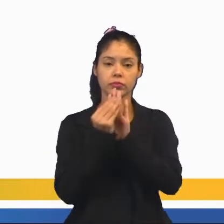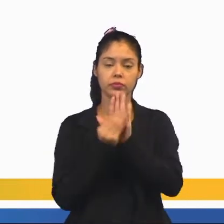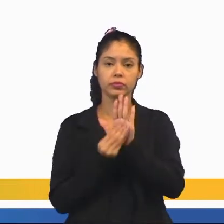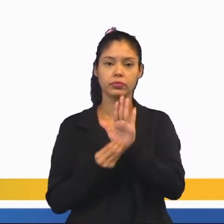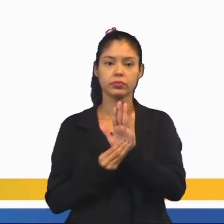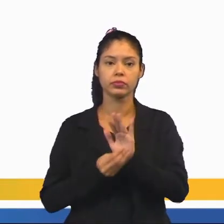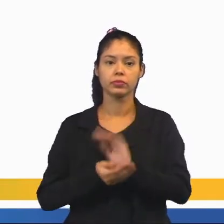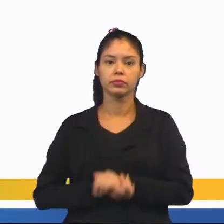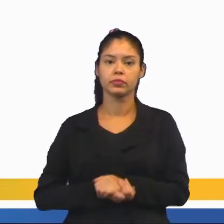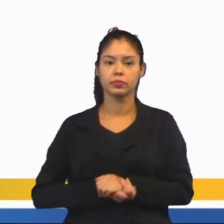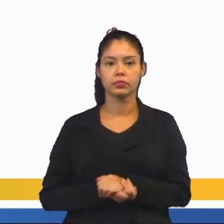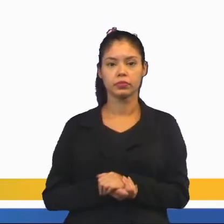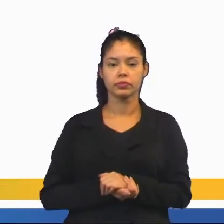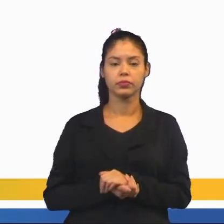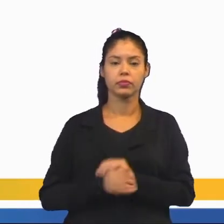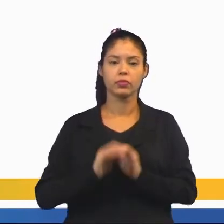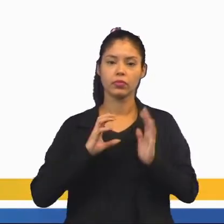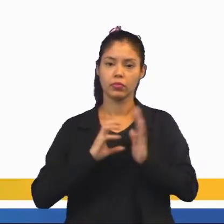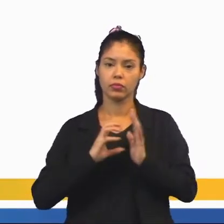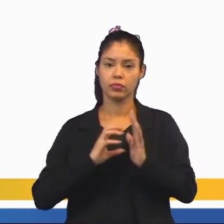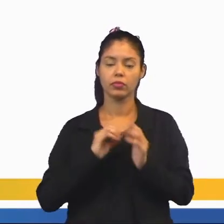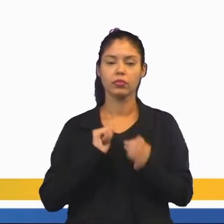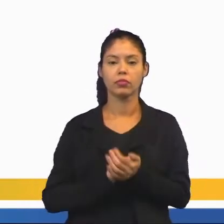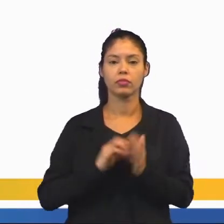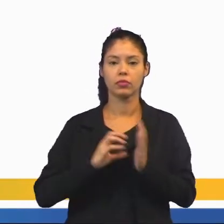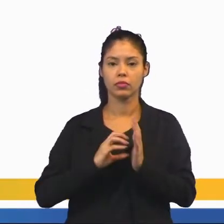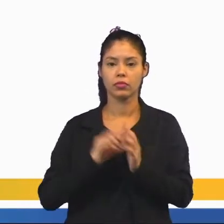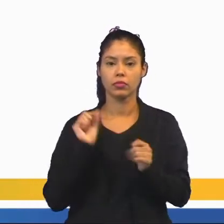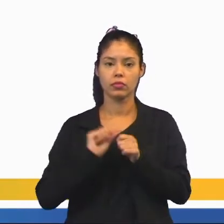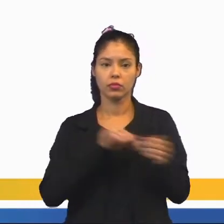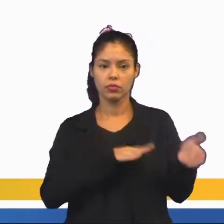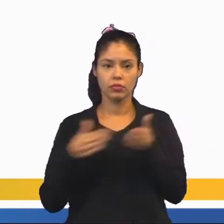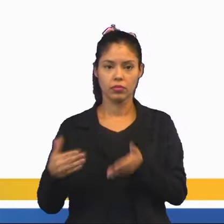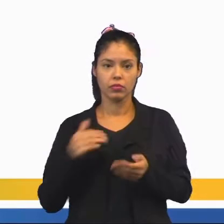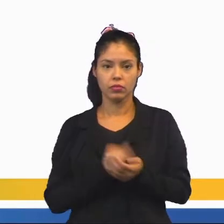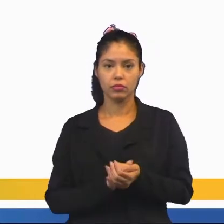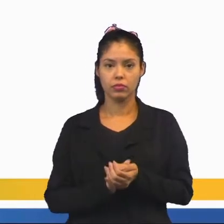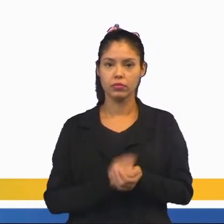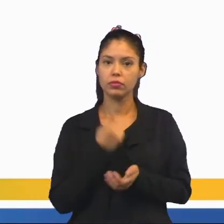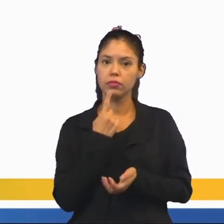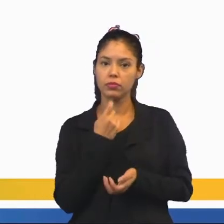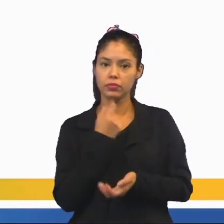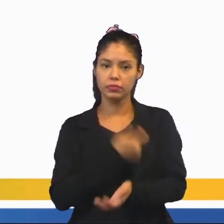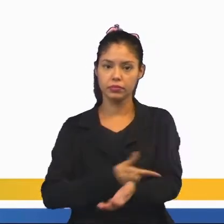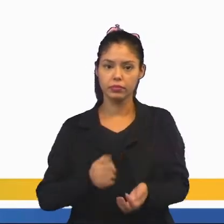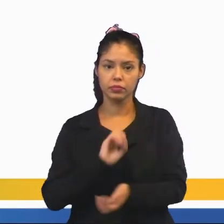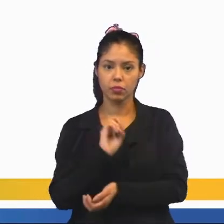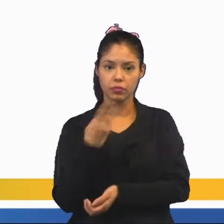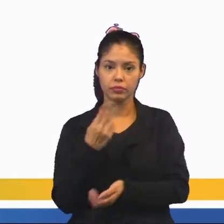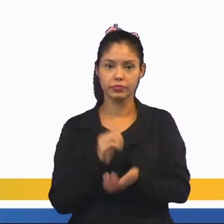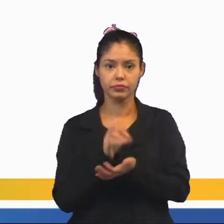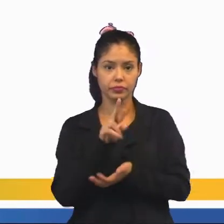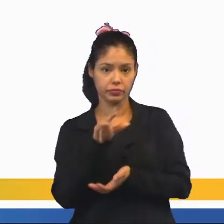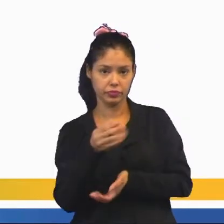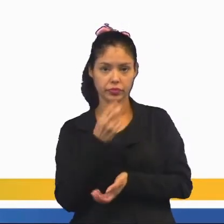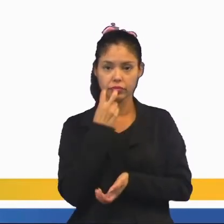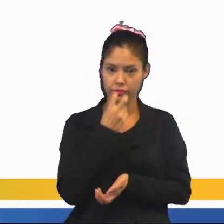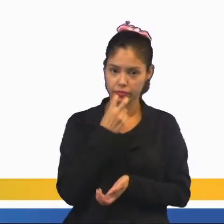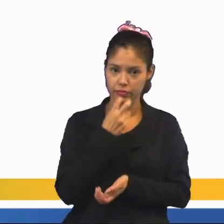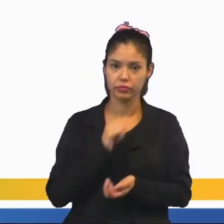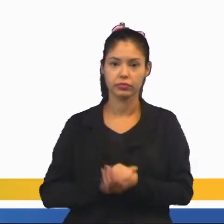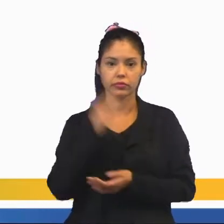Diagnóstico. O diagnóstico da infecção pelo HIV é feito a partir da coleta de sangue ou por fluido